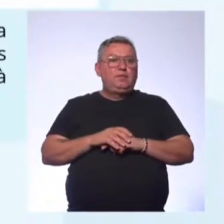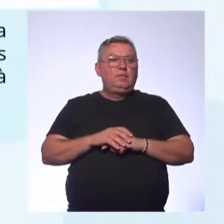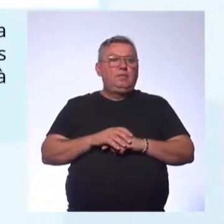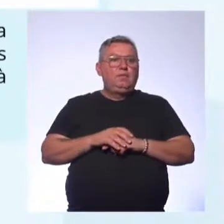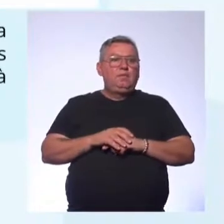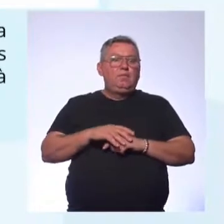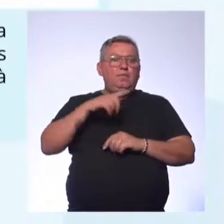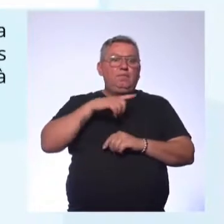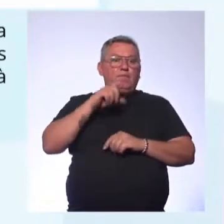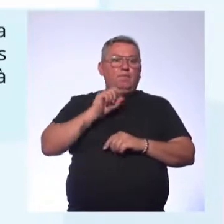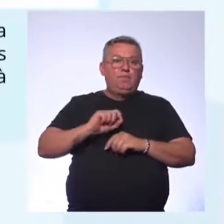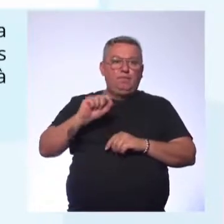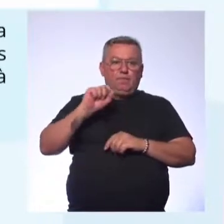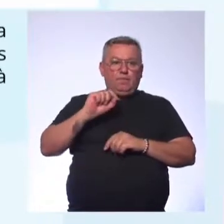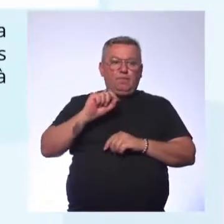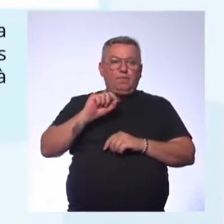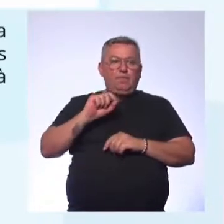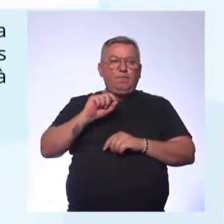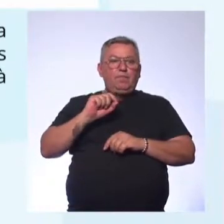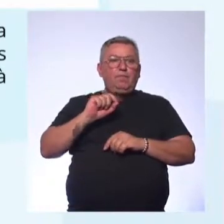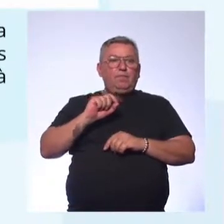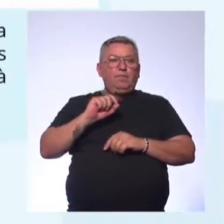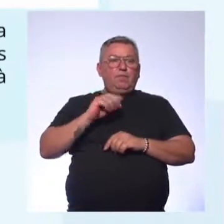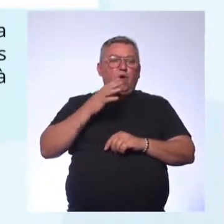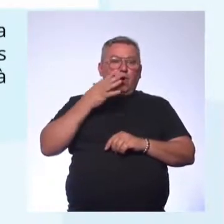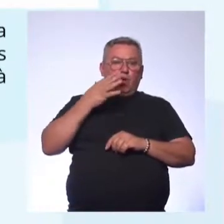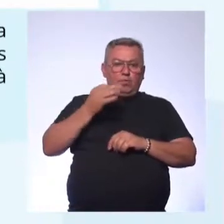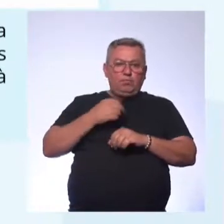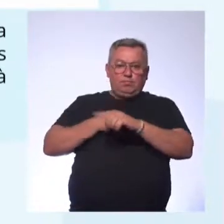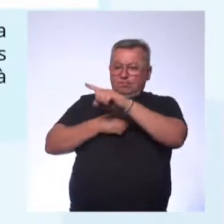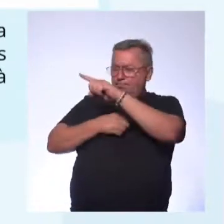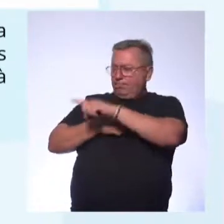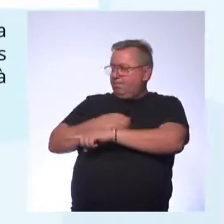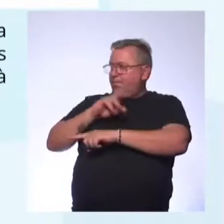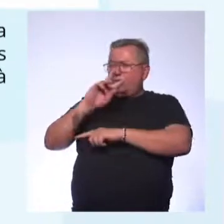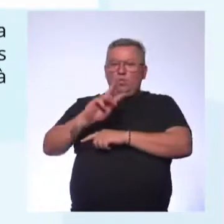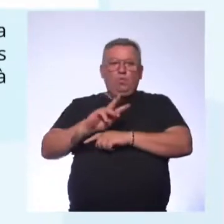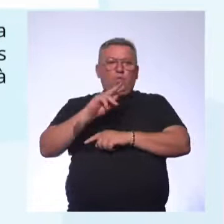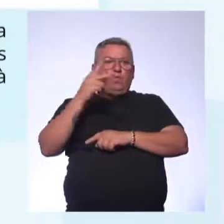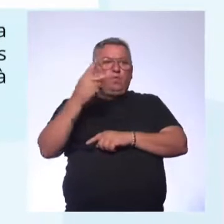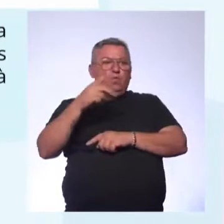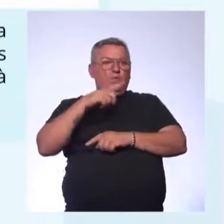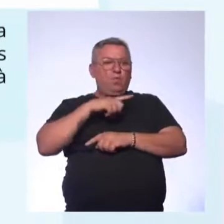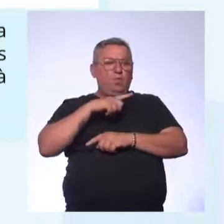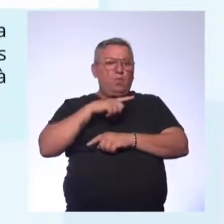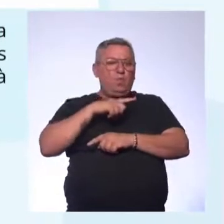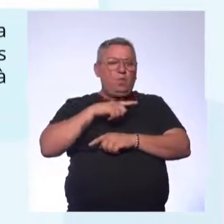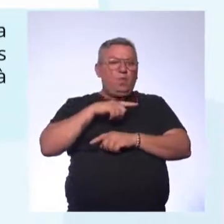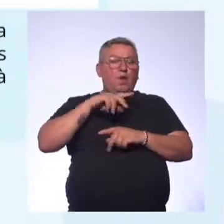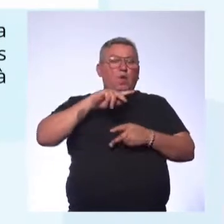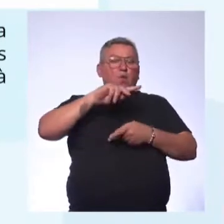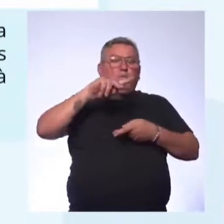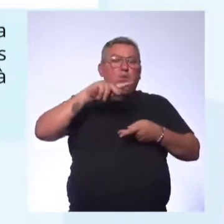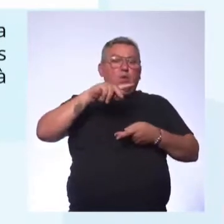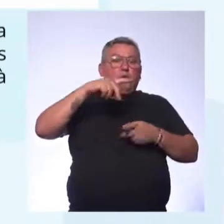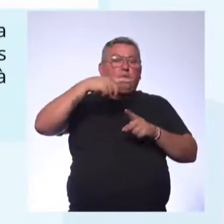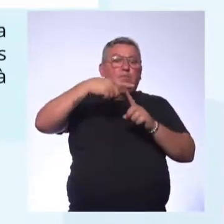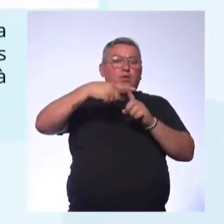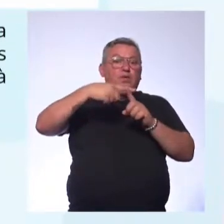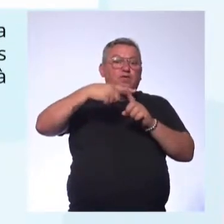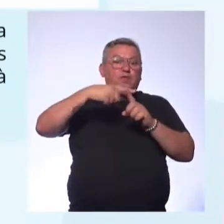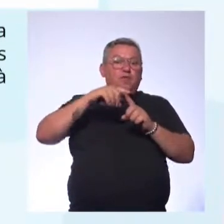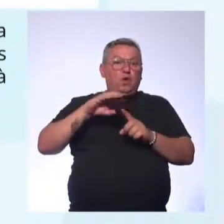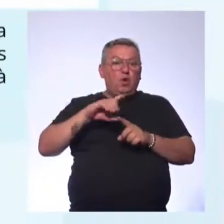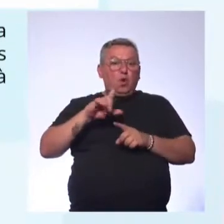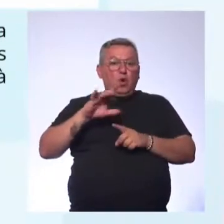então Aqui nós temos o Observe aqui que o hidrogênio ele tem o pólo positivo ok e